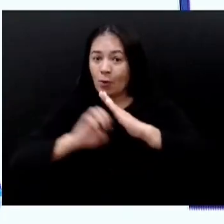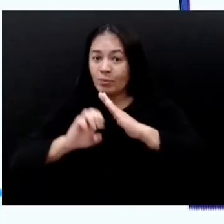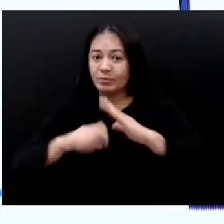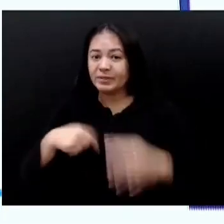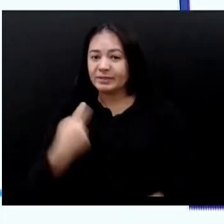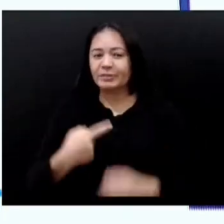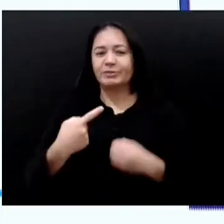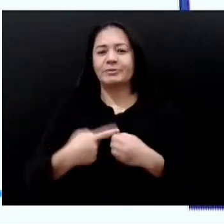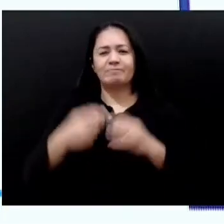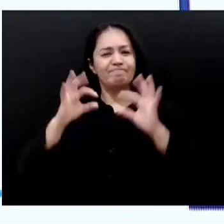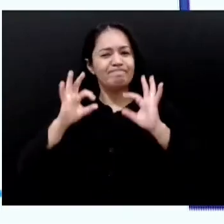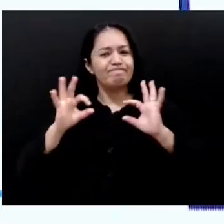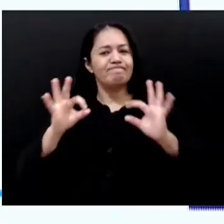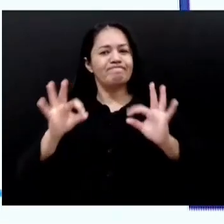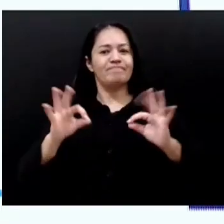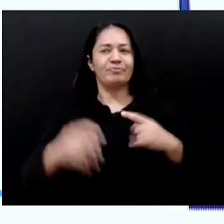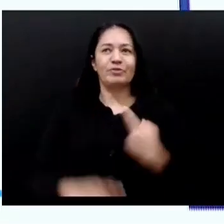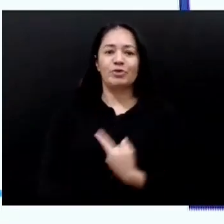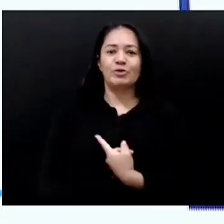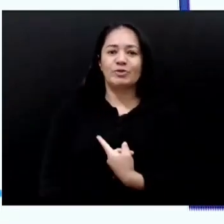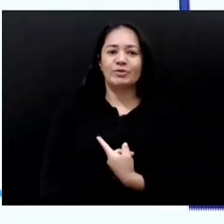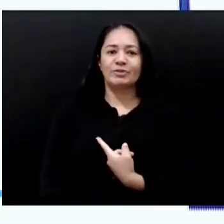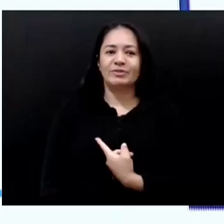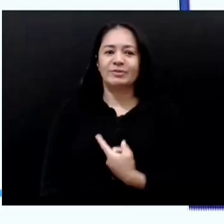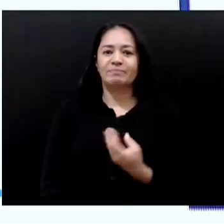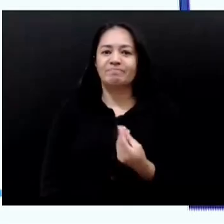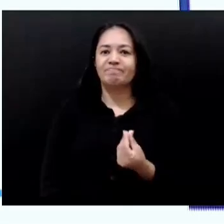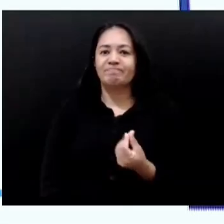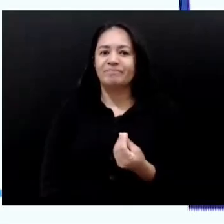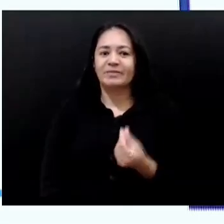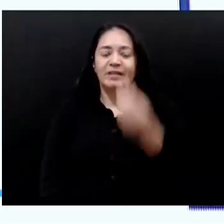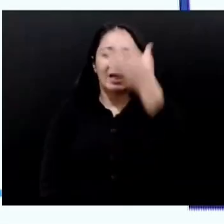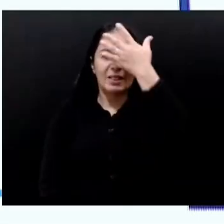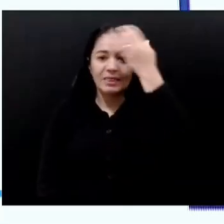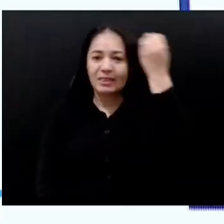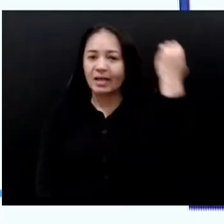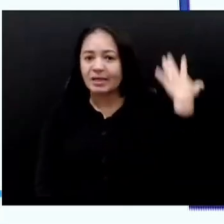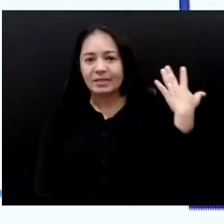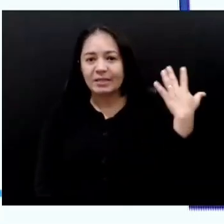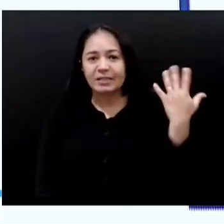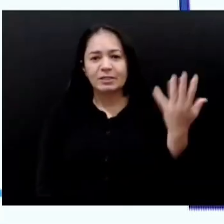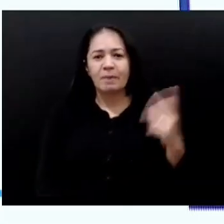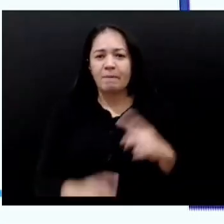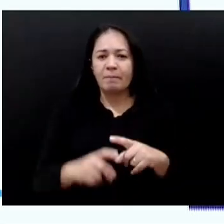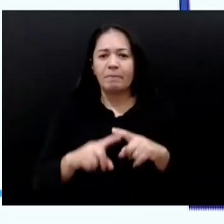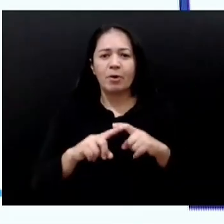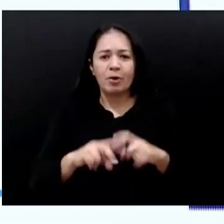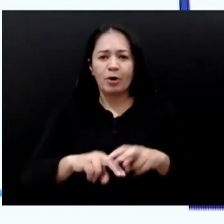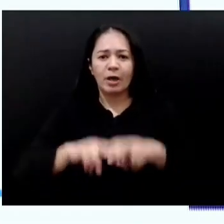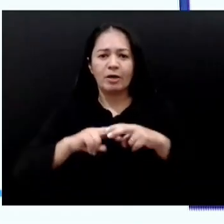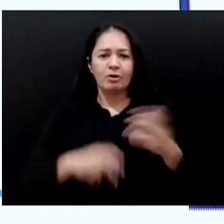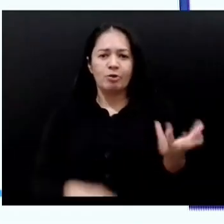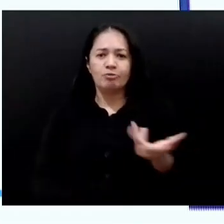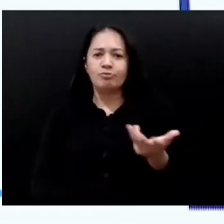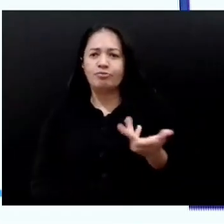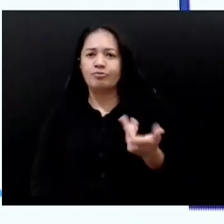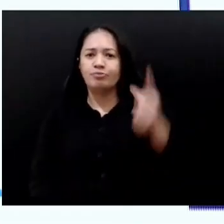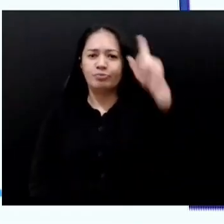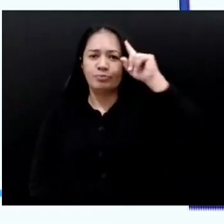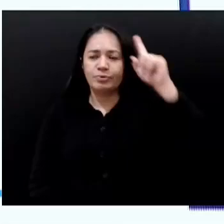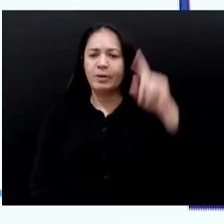vezes a gente acaba se esquecendo na correria do dia a dia, parar um pouquinho para